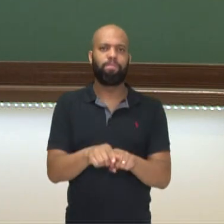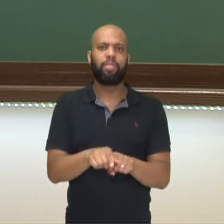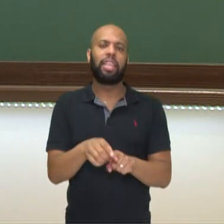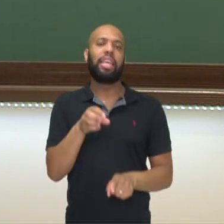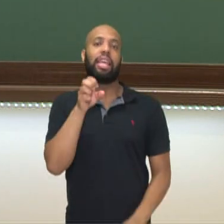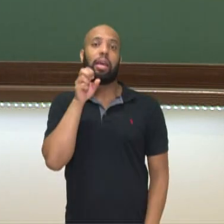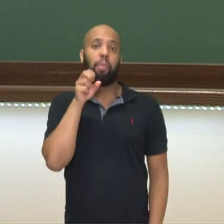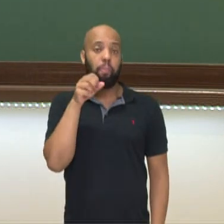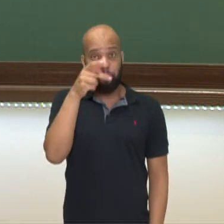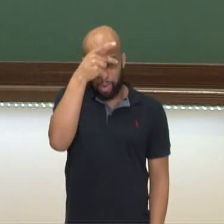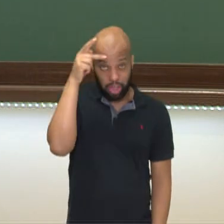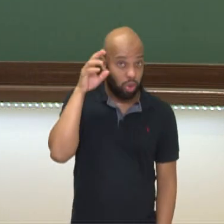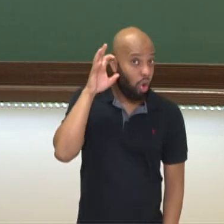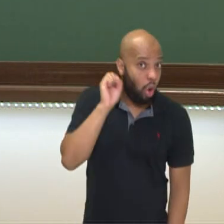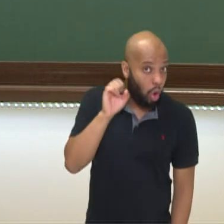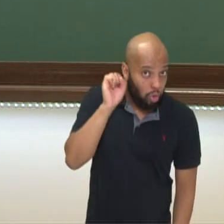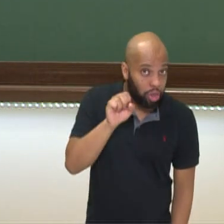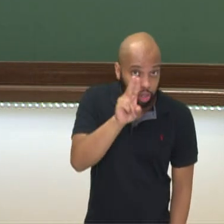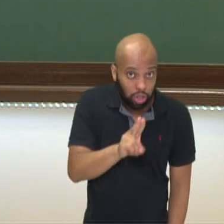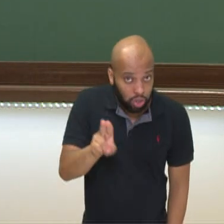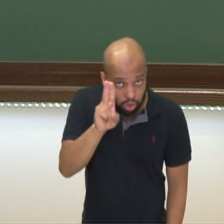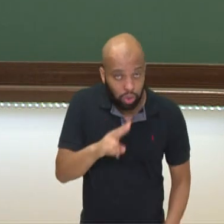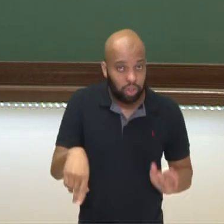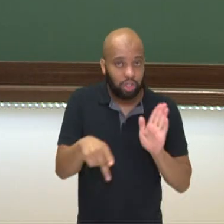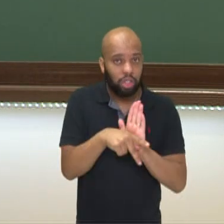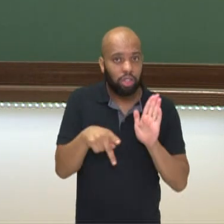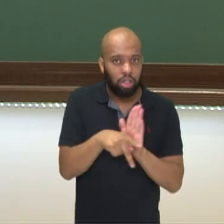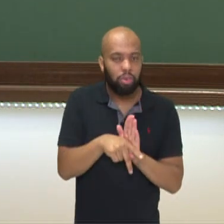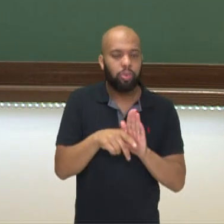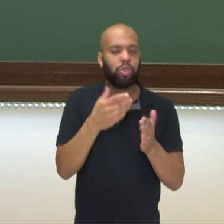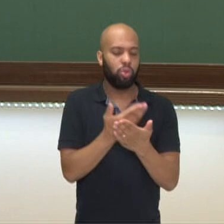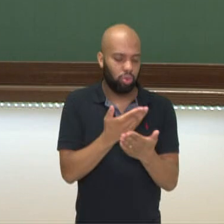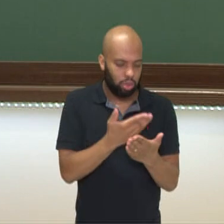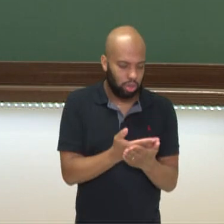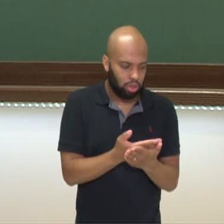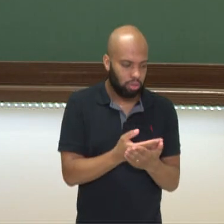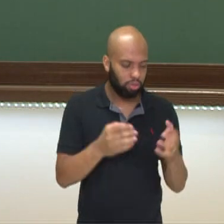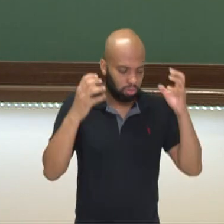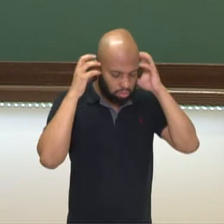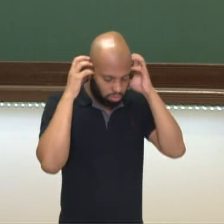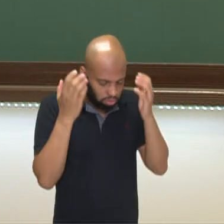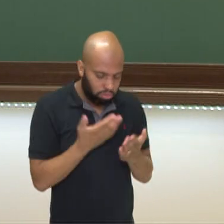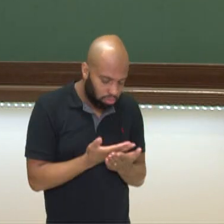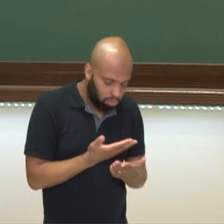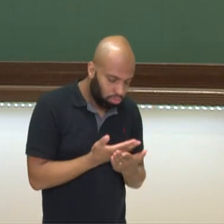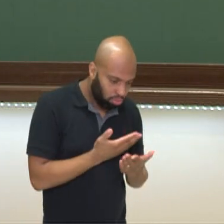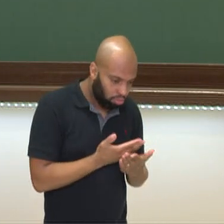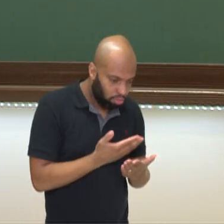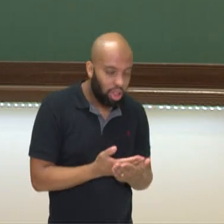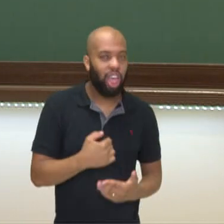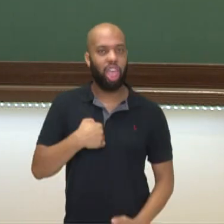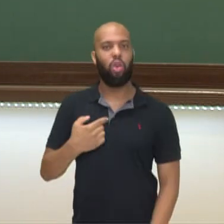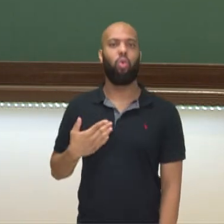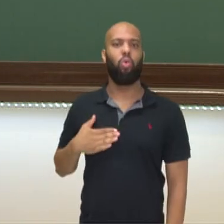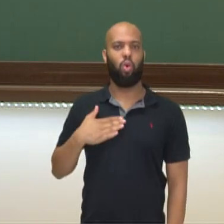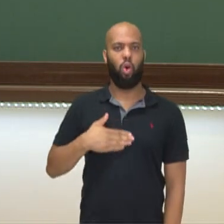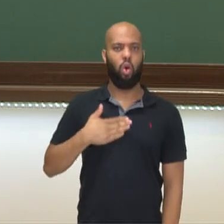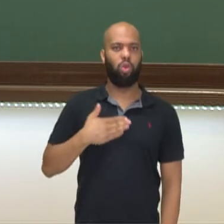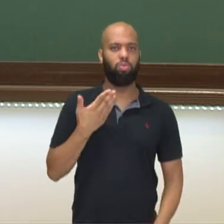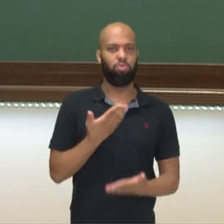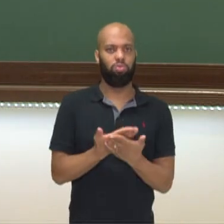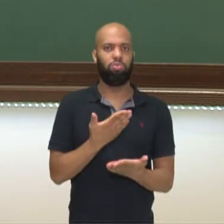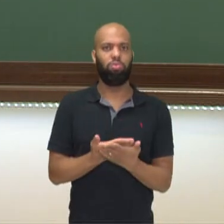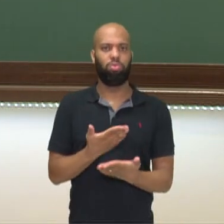concentrar durante seus estudos. É maravilhoso. Eu mesmo gosto muito de escutar as músicas de Chopin enquanto estou estudando, enquanto estou trabalhando